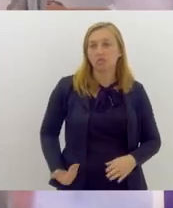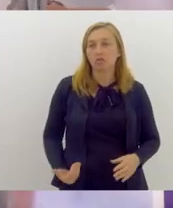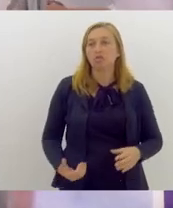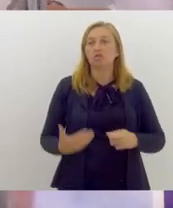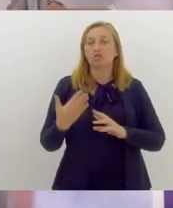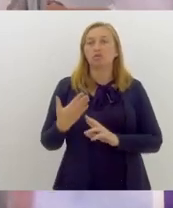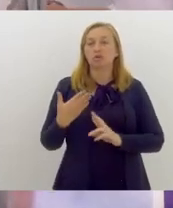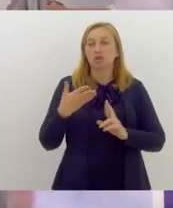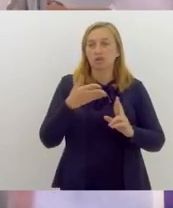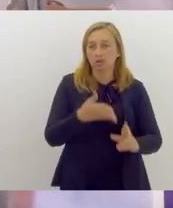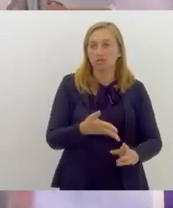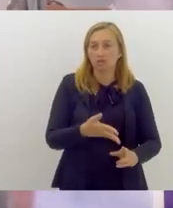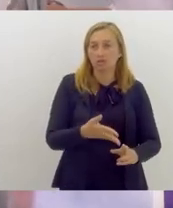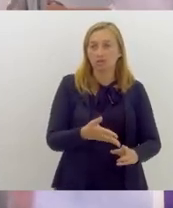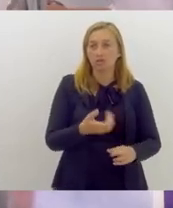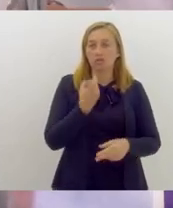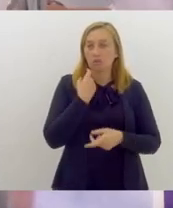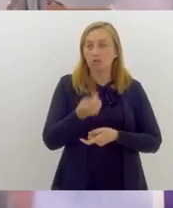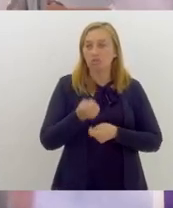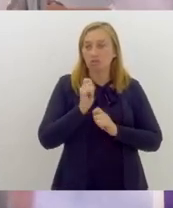responsável pela política